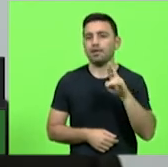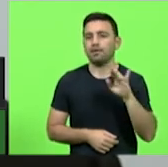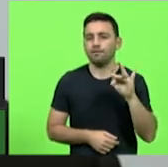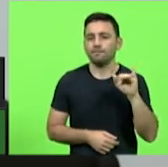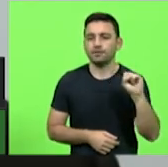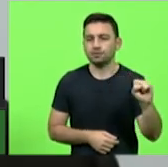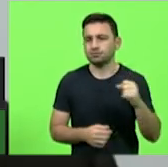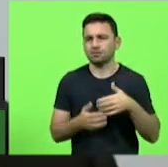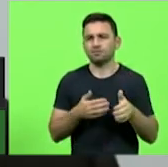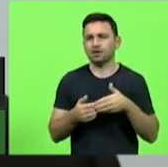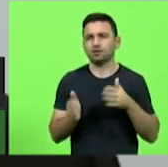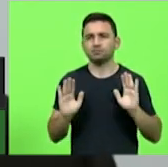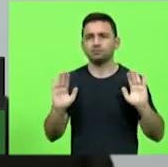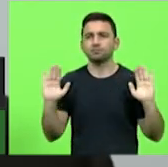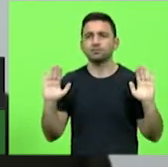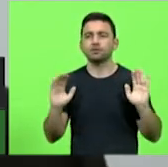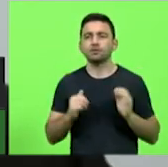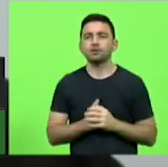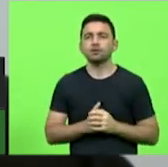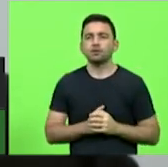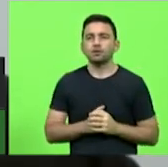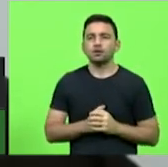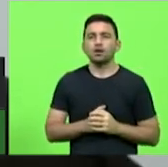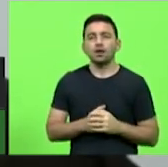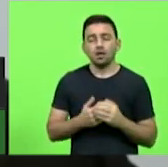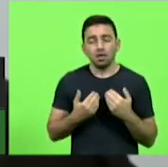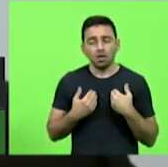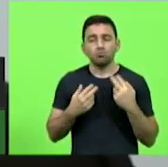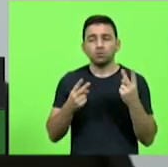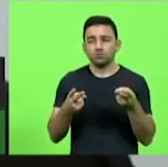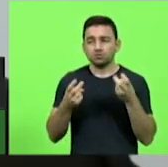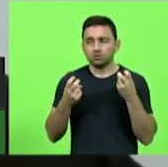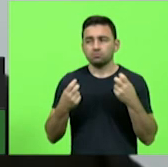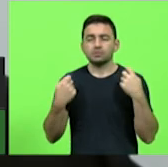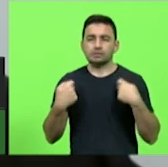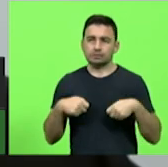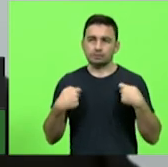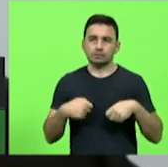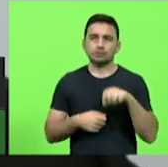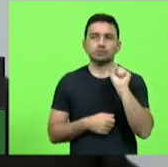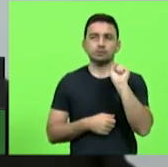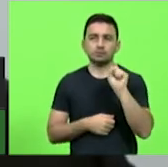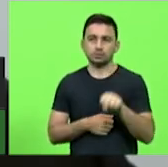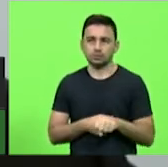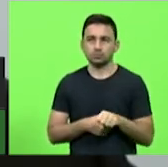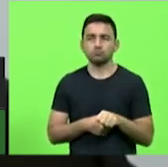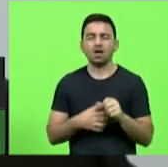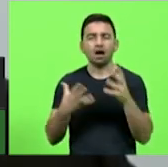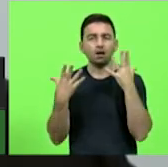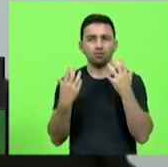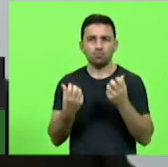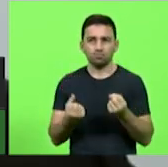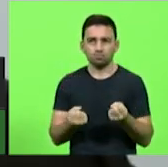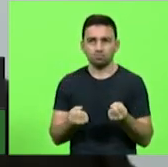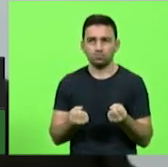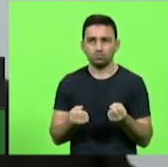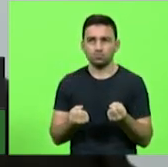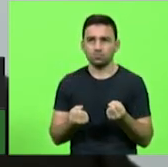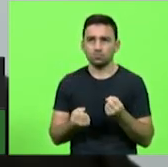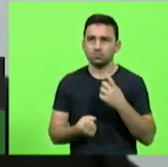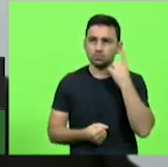o governo do Estado trabalha. Então, eu vejo que nós precisamos sim, esse acatamento, o